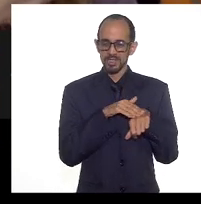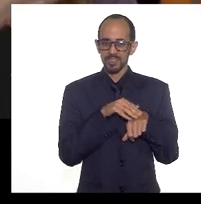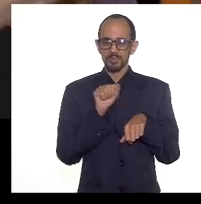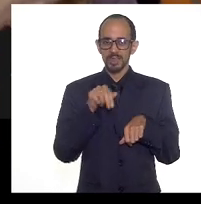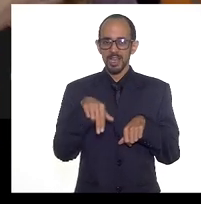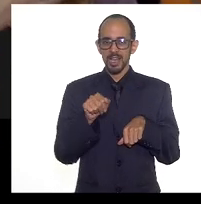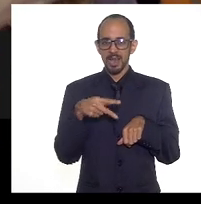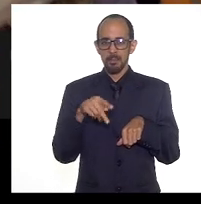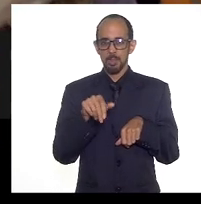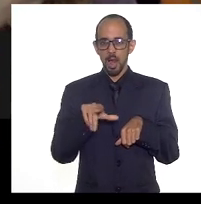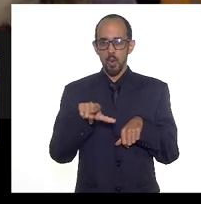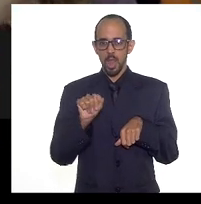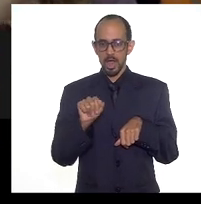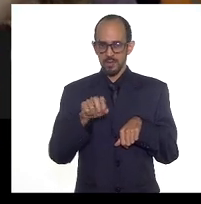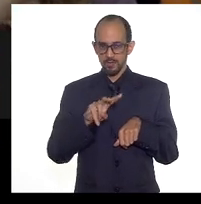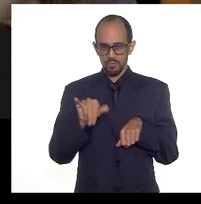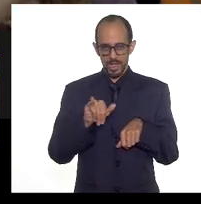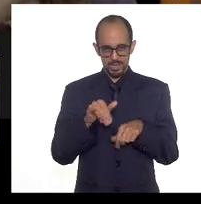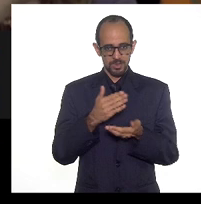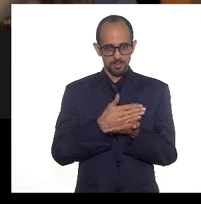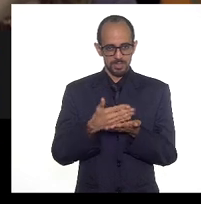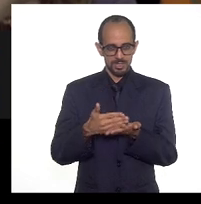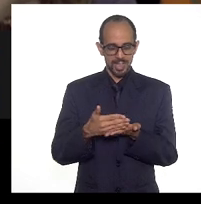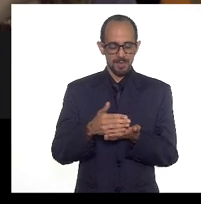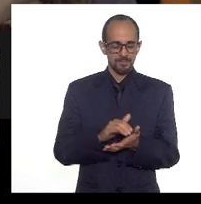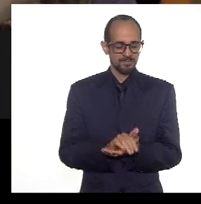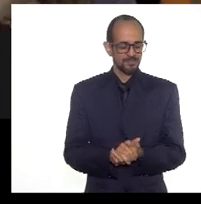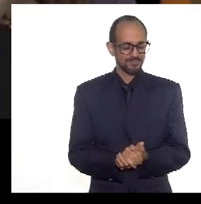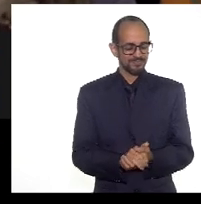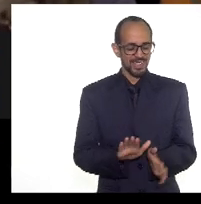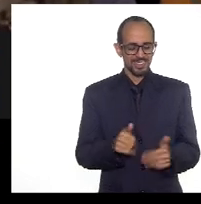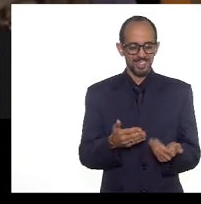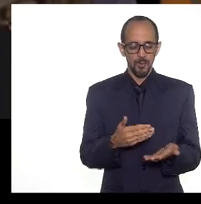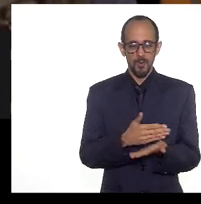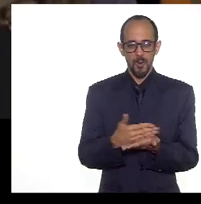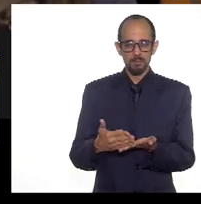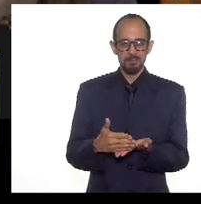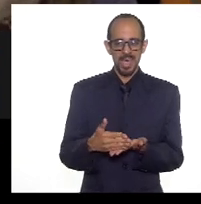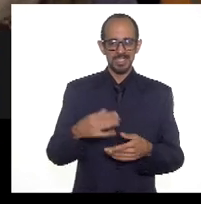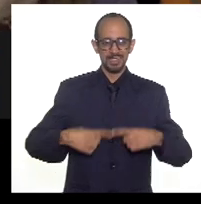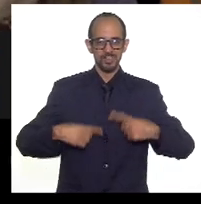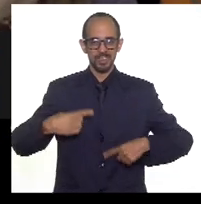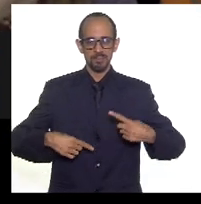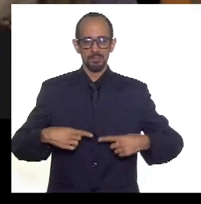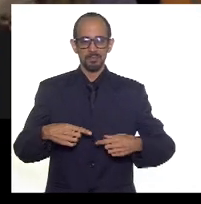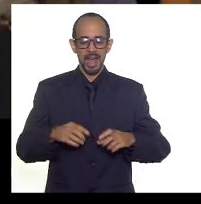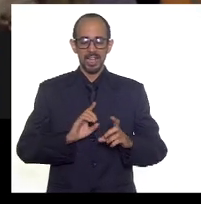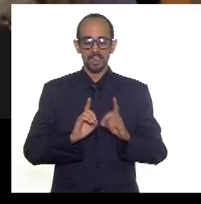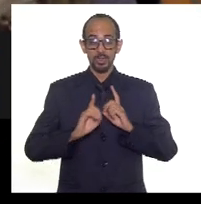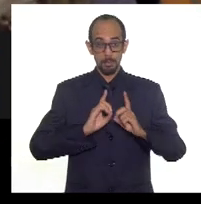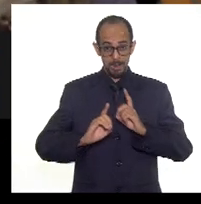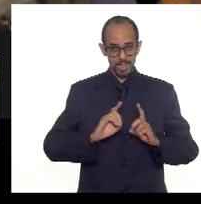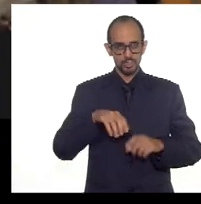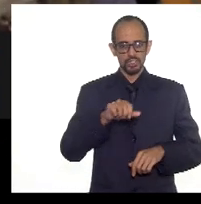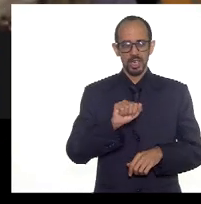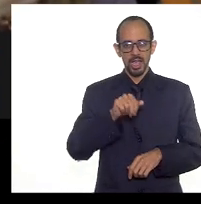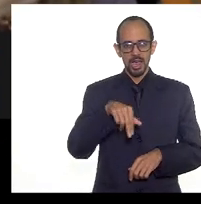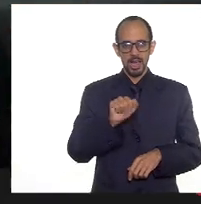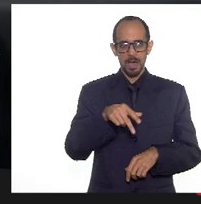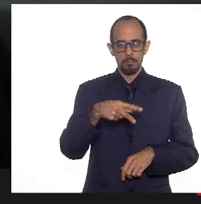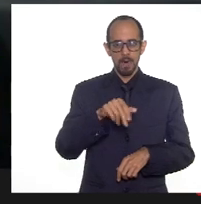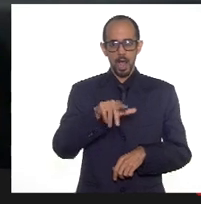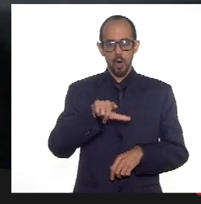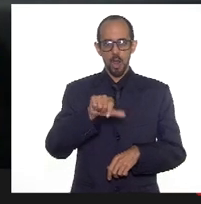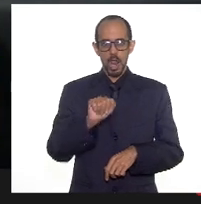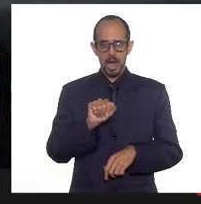iniciar. Então, inicio o nosso debate a professora Ana Paula Miranda, da UFF. Muito obrigada por estar